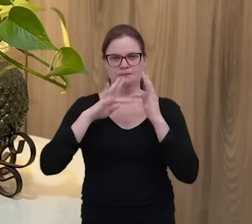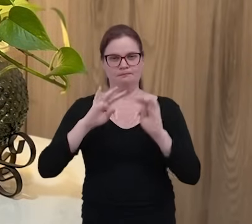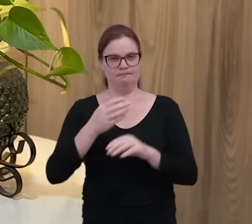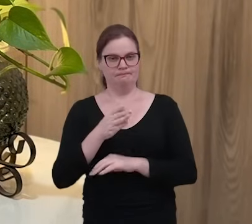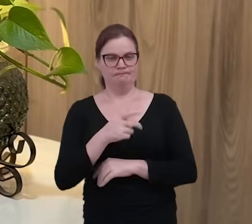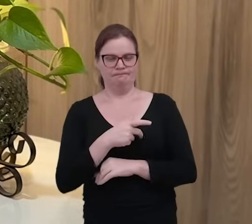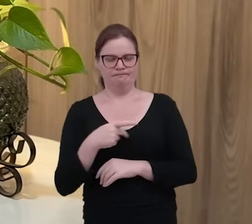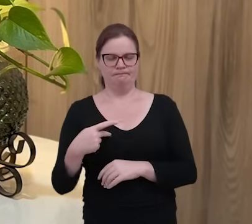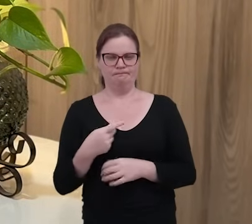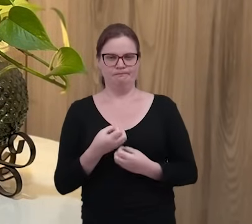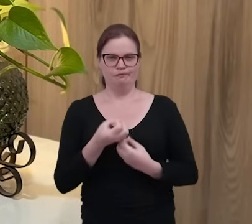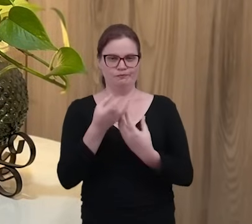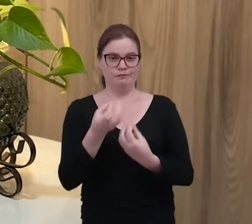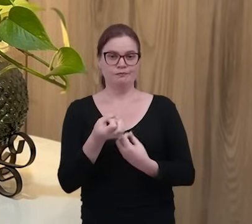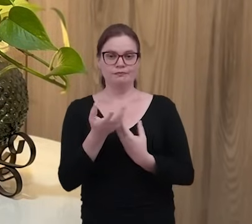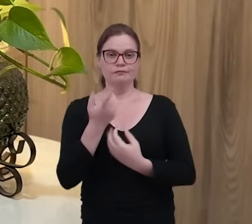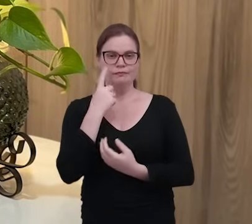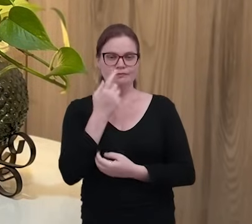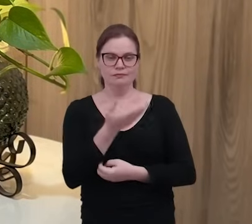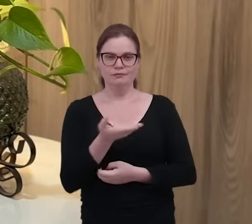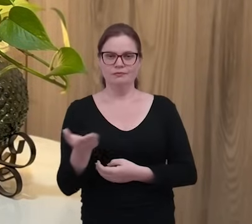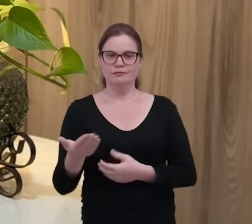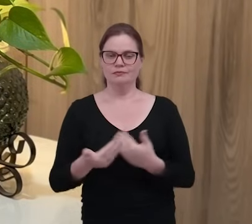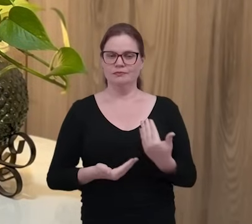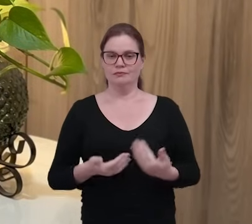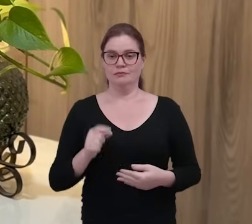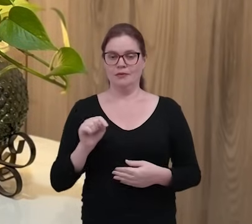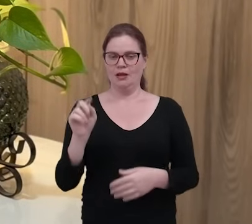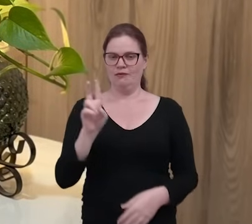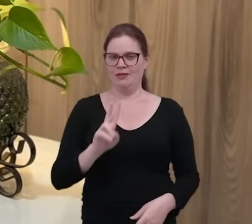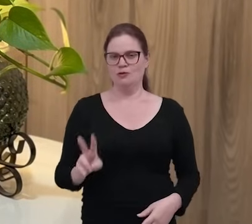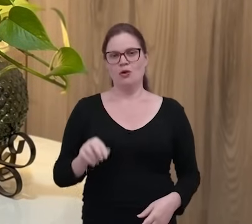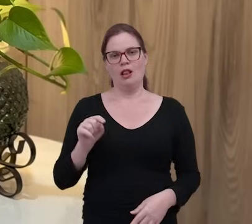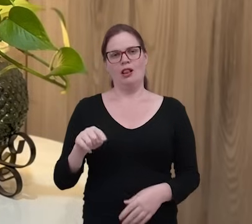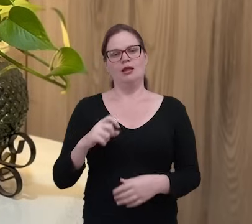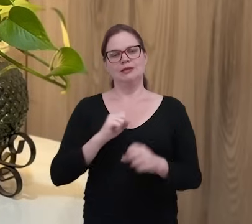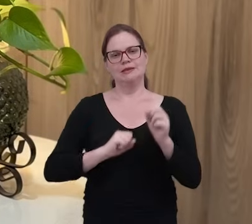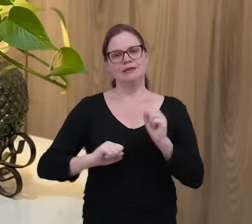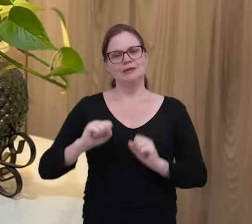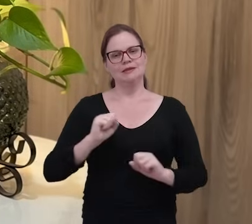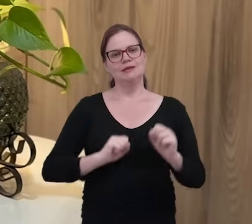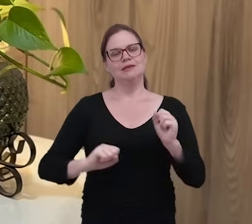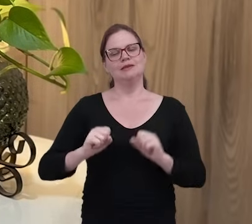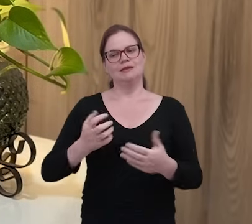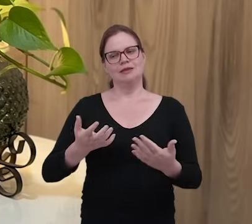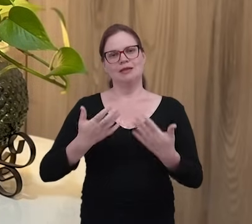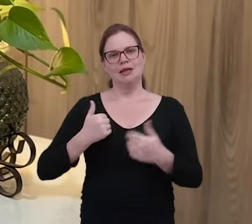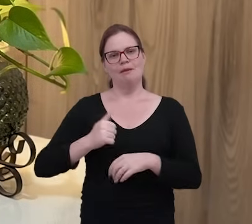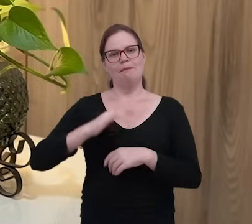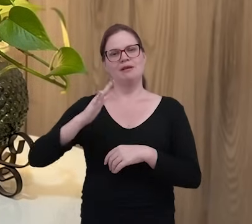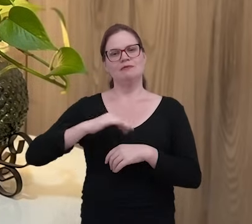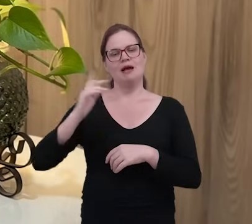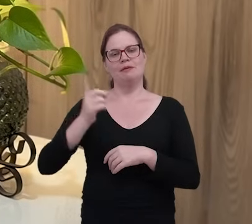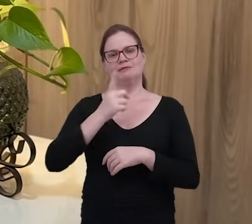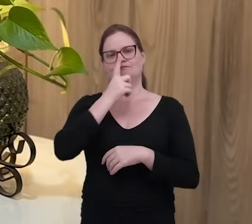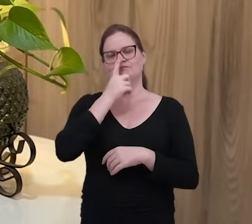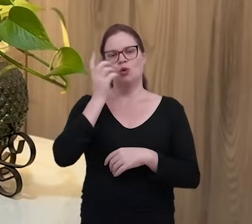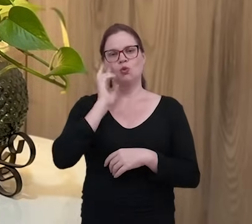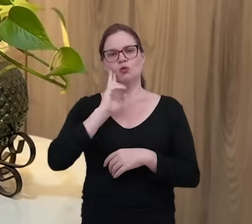pelos pastores, o anseio que os nossos irmãos na Venezuela têm pela obra do Espírito